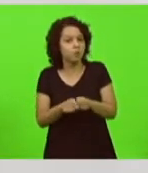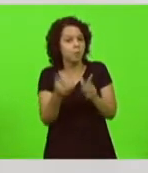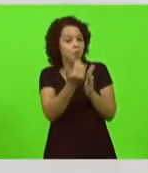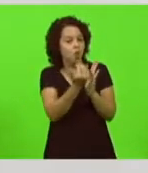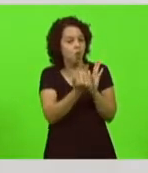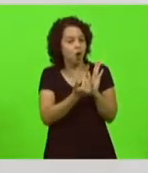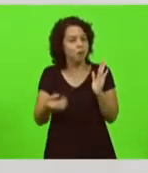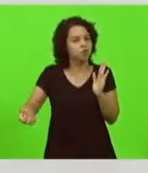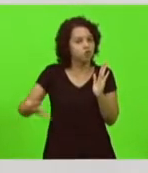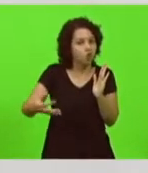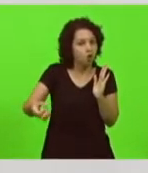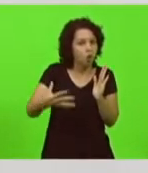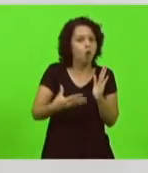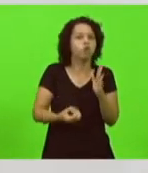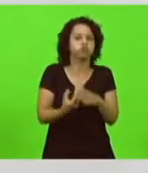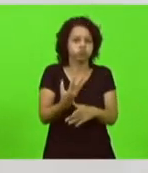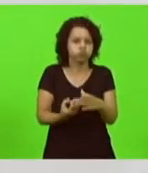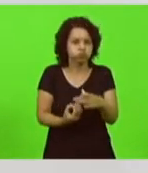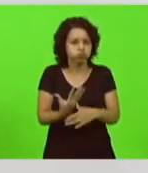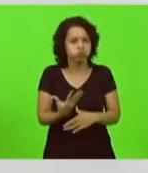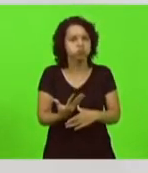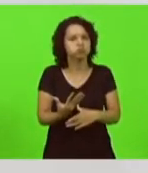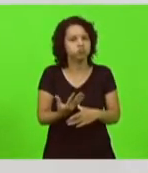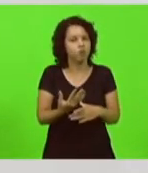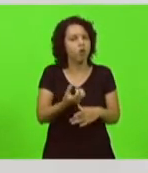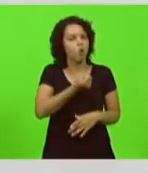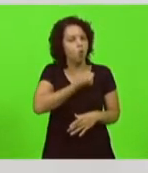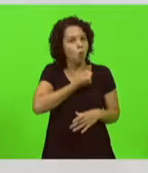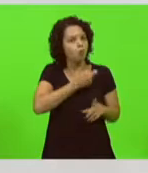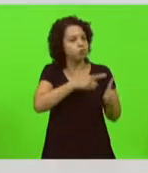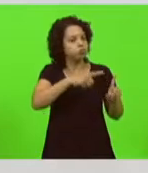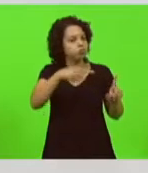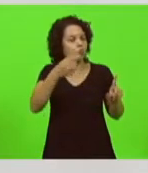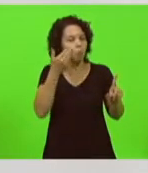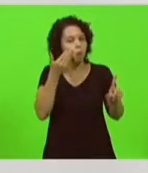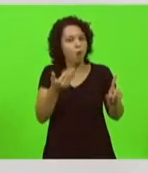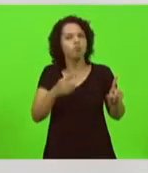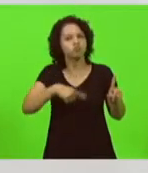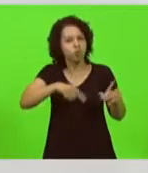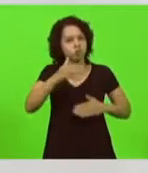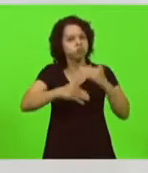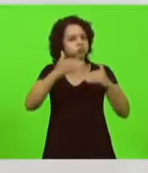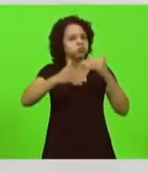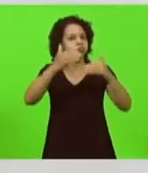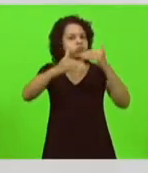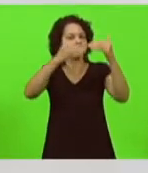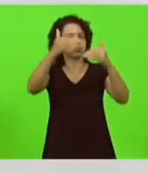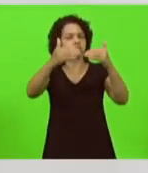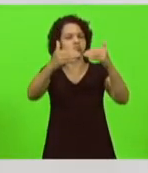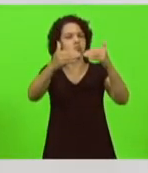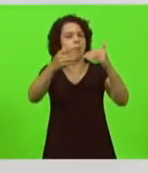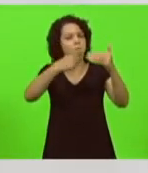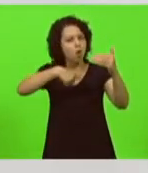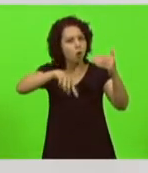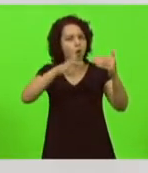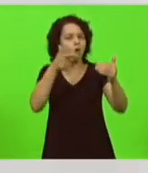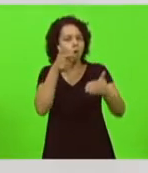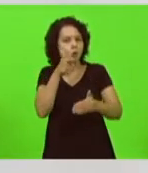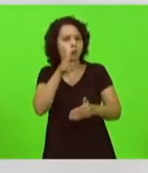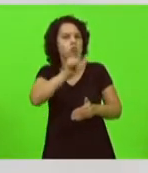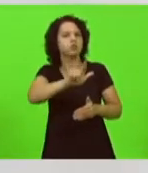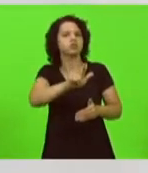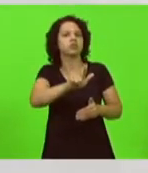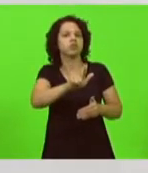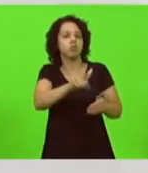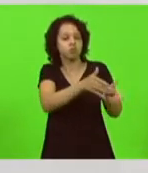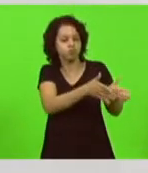comprovam, avançamos significativamente. É preciso lembrar que tudo isso foi alcançado em meio à